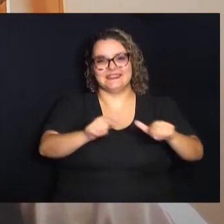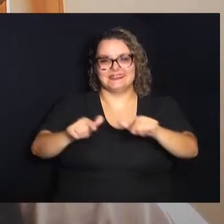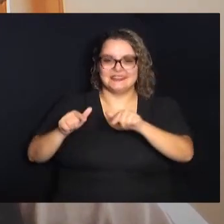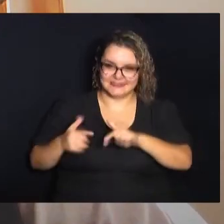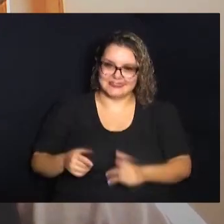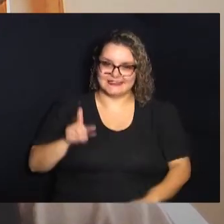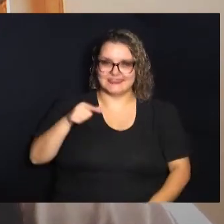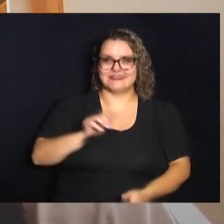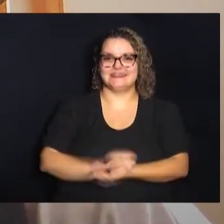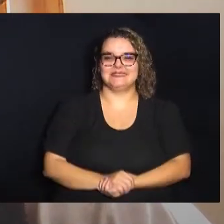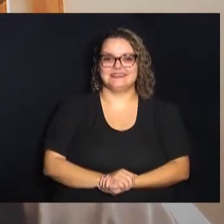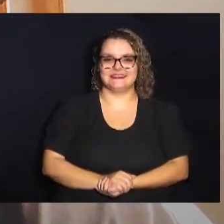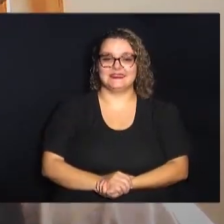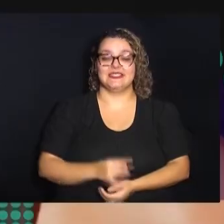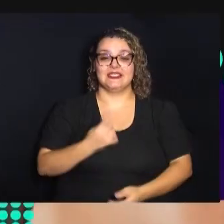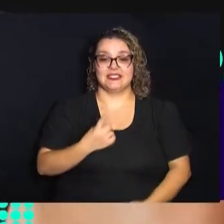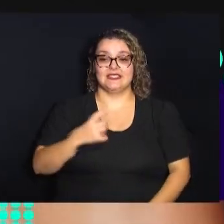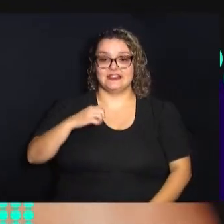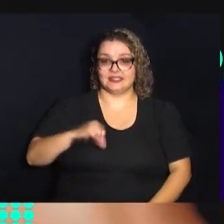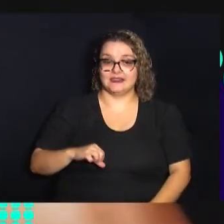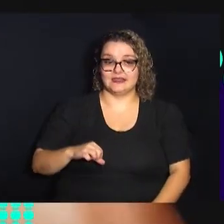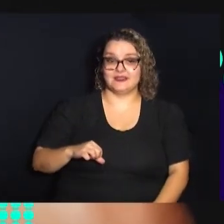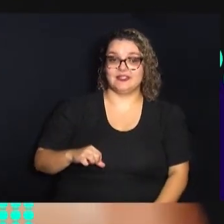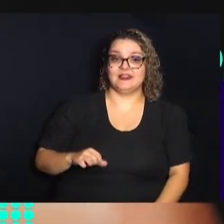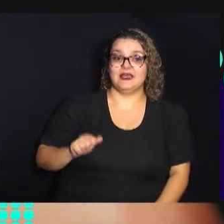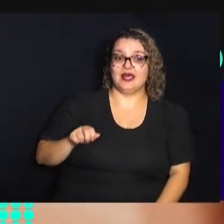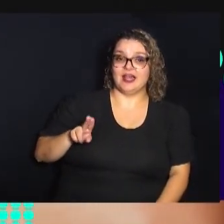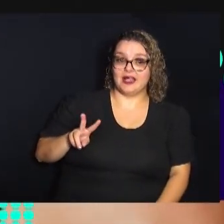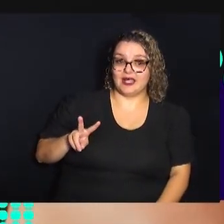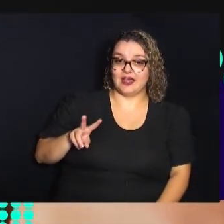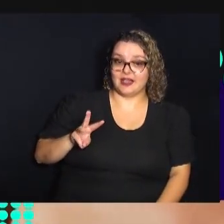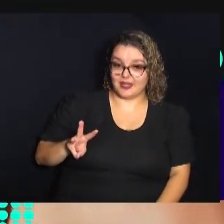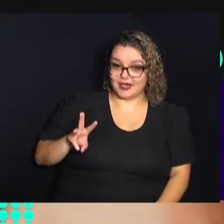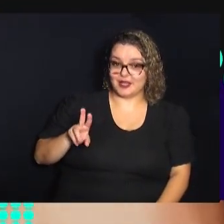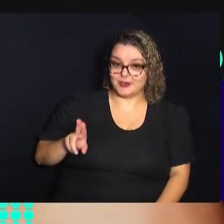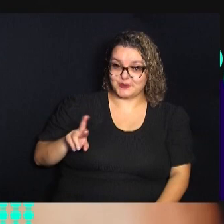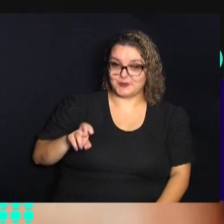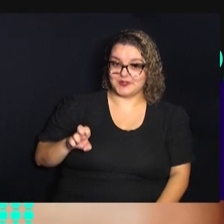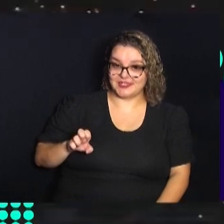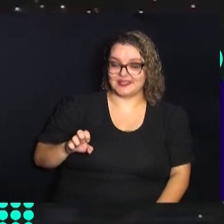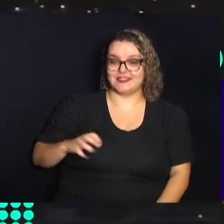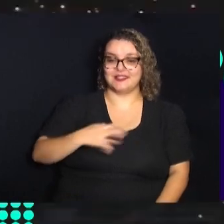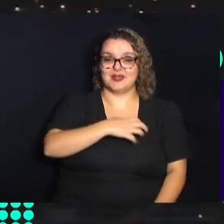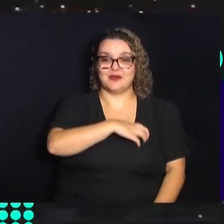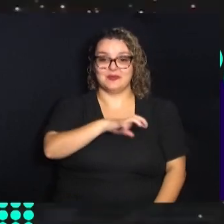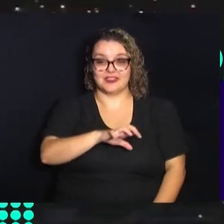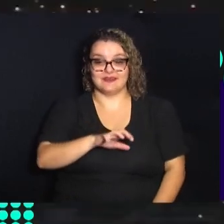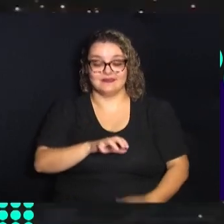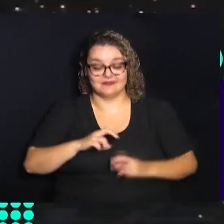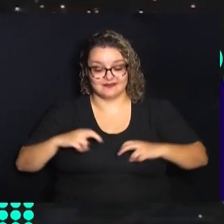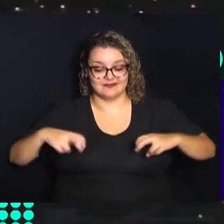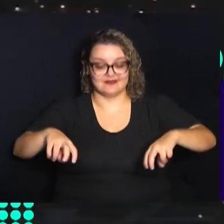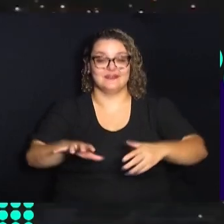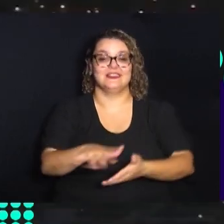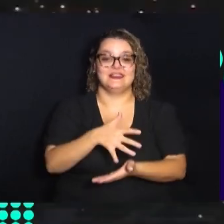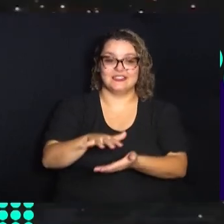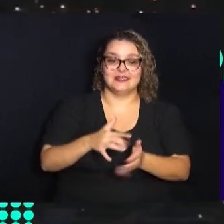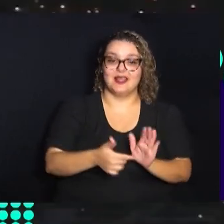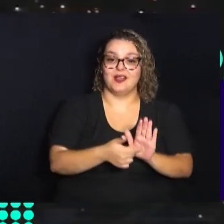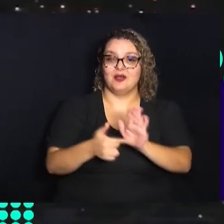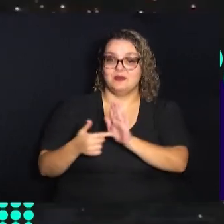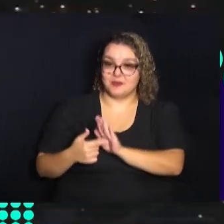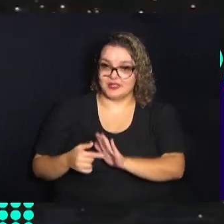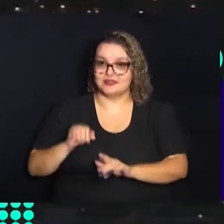nesses espaços e é isso. 19ª Missine, Aruê, na Bahia, a Rota do Samba de Roda. A